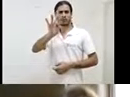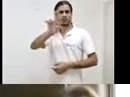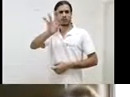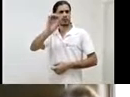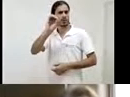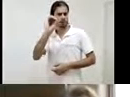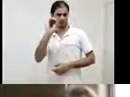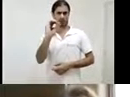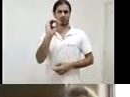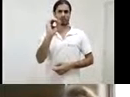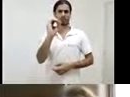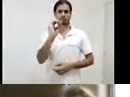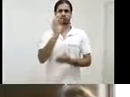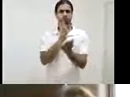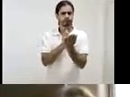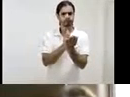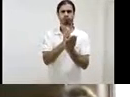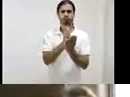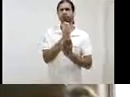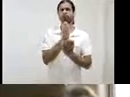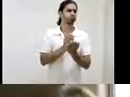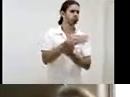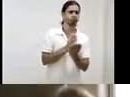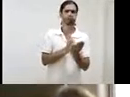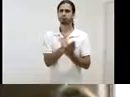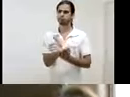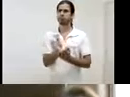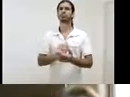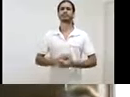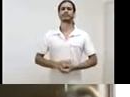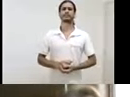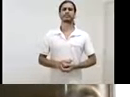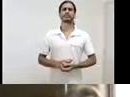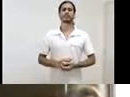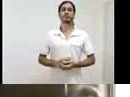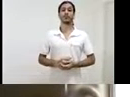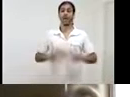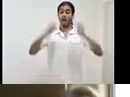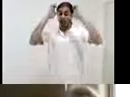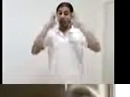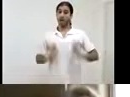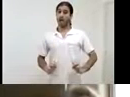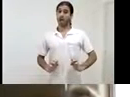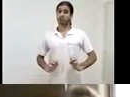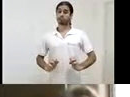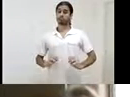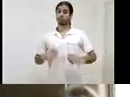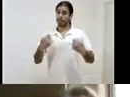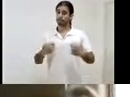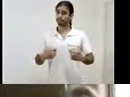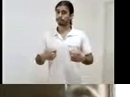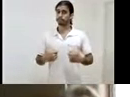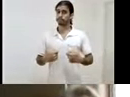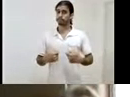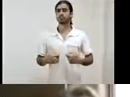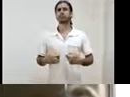acontecimentos, inclusive os comportamentos dos sujeitos daquela pesquisa,